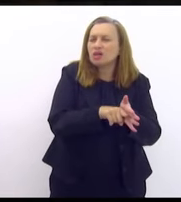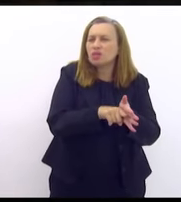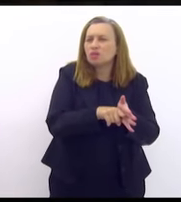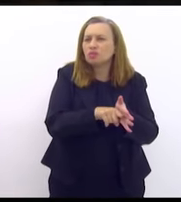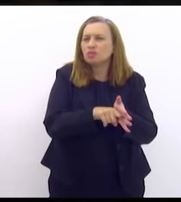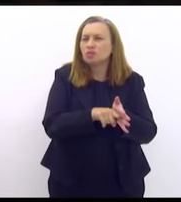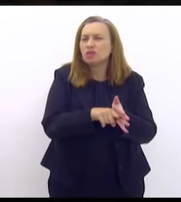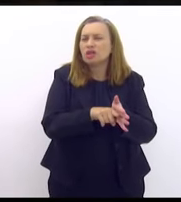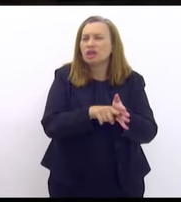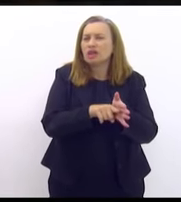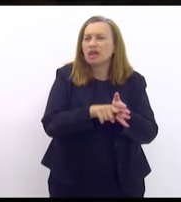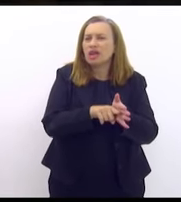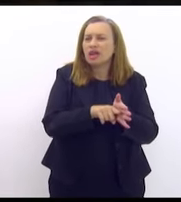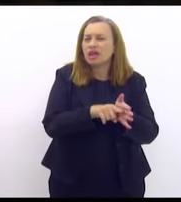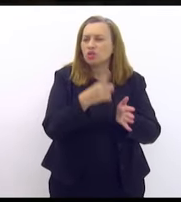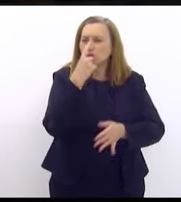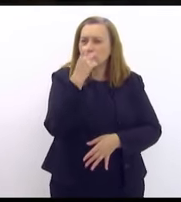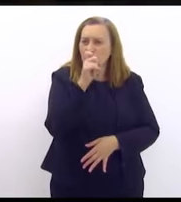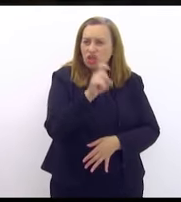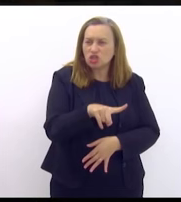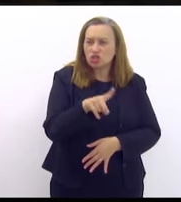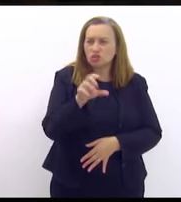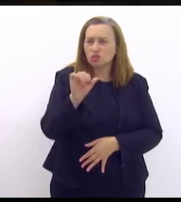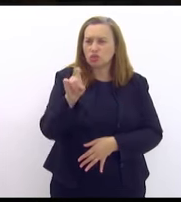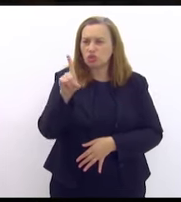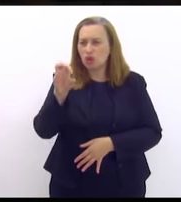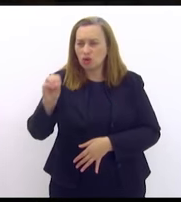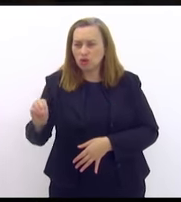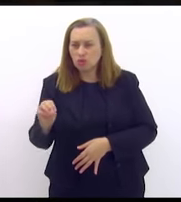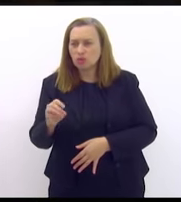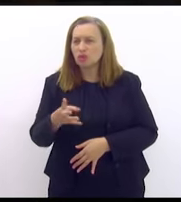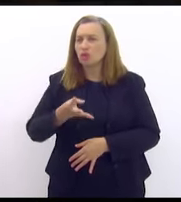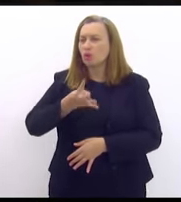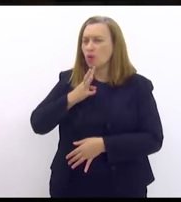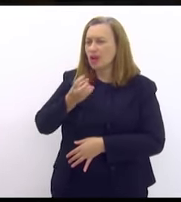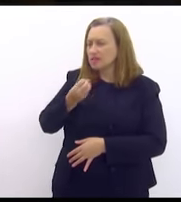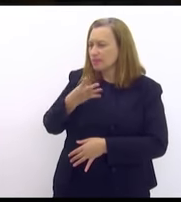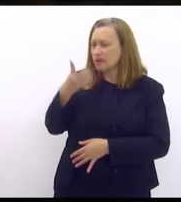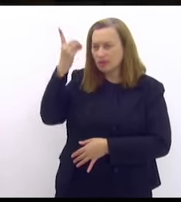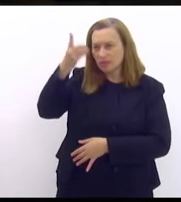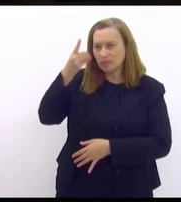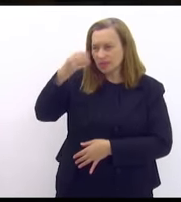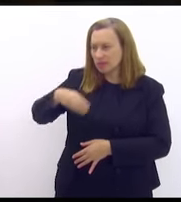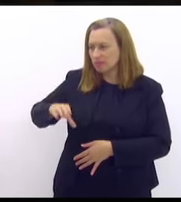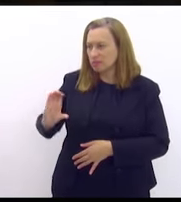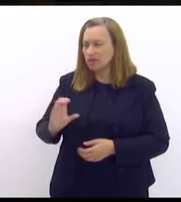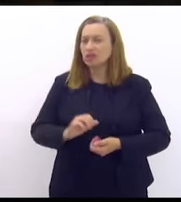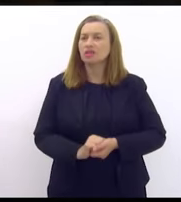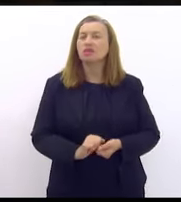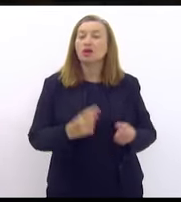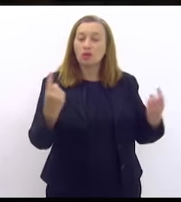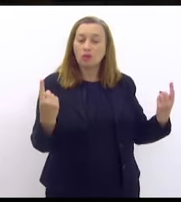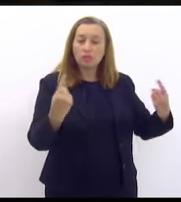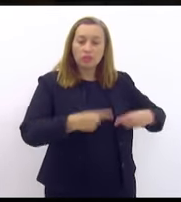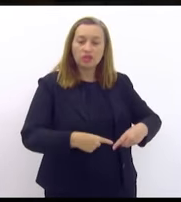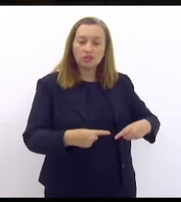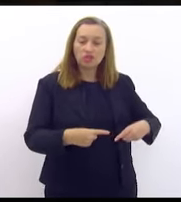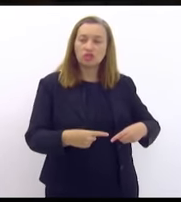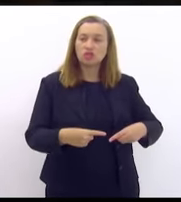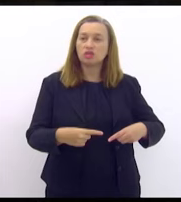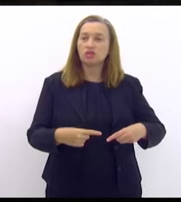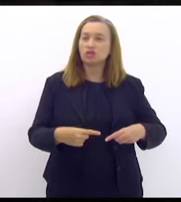sólidos, que o deputado Carlos Mink conhece muito bem, as vantagens competitivas associadas